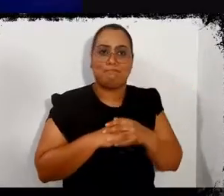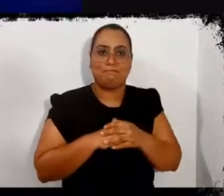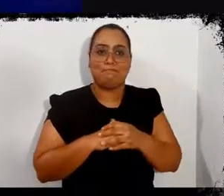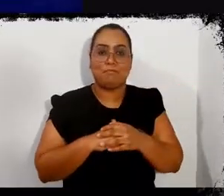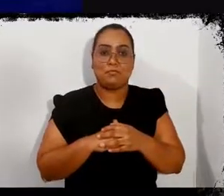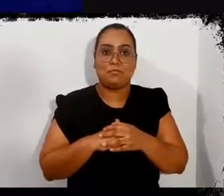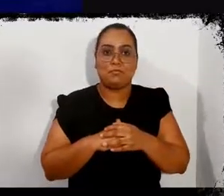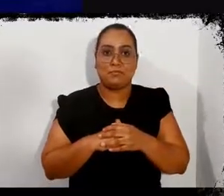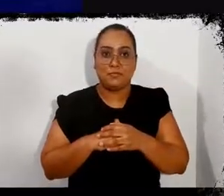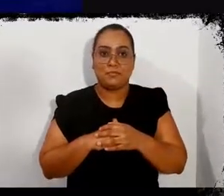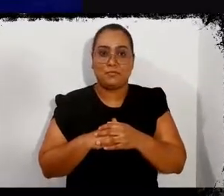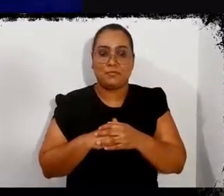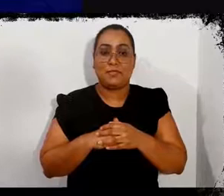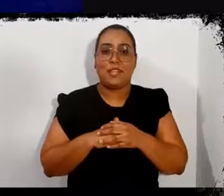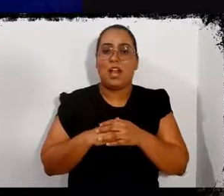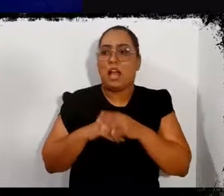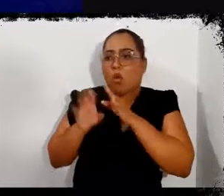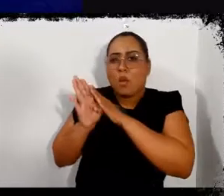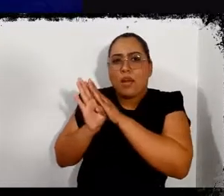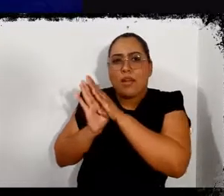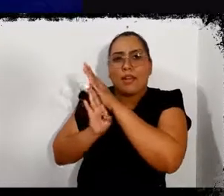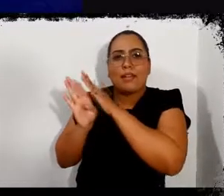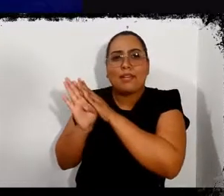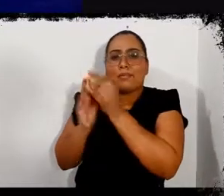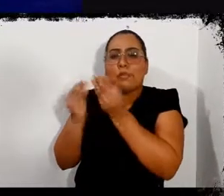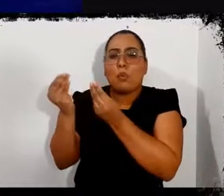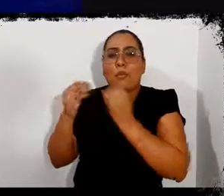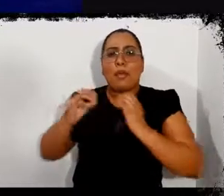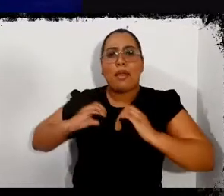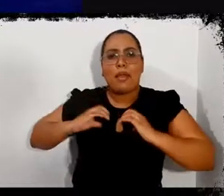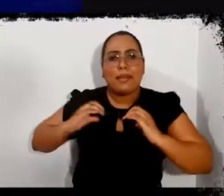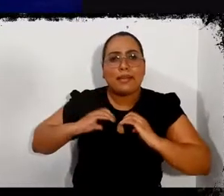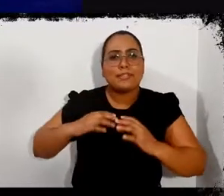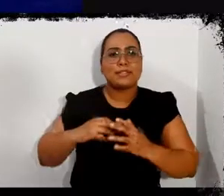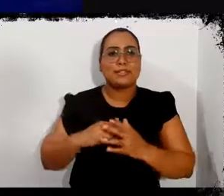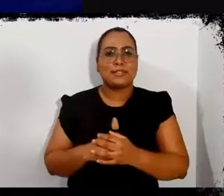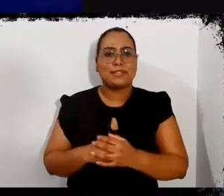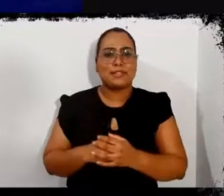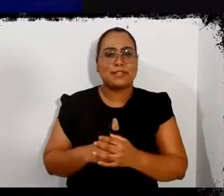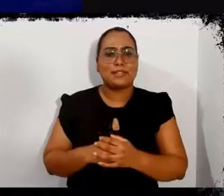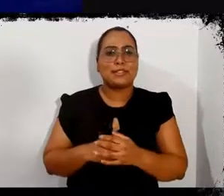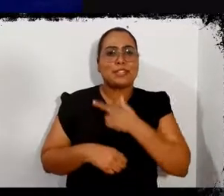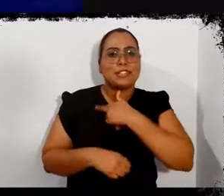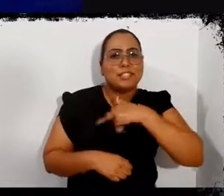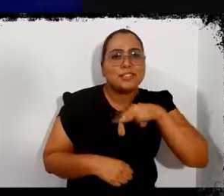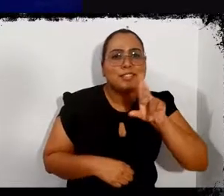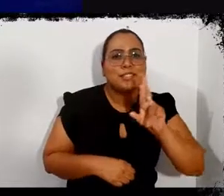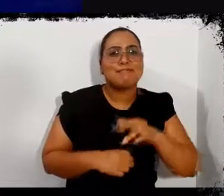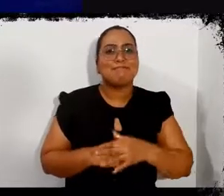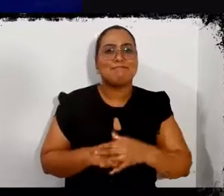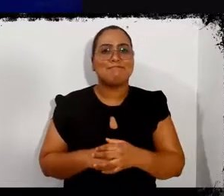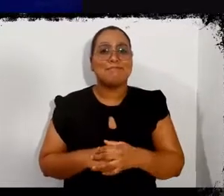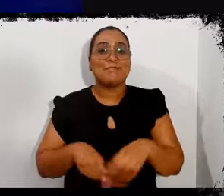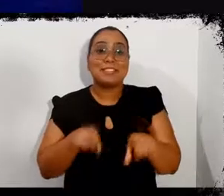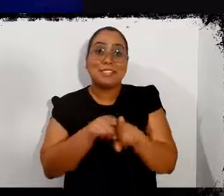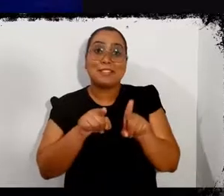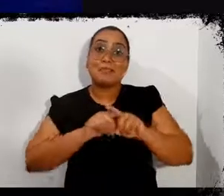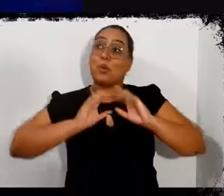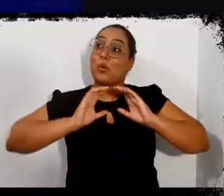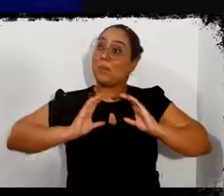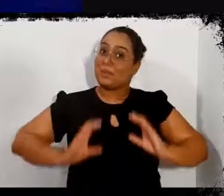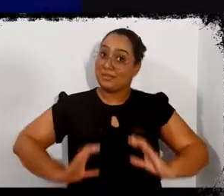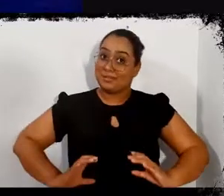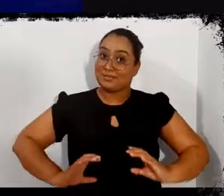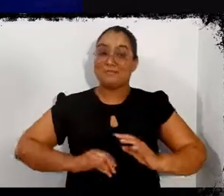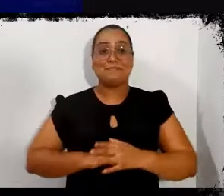a psique pode ser representada como um oceano, que